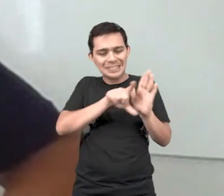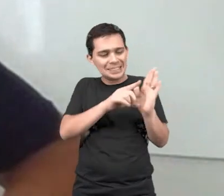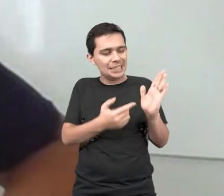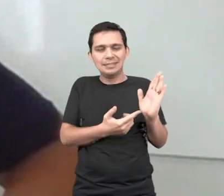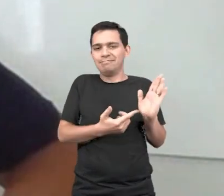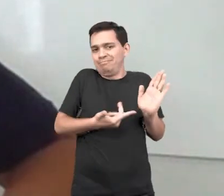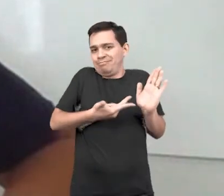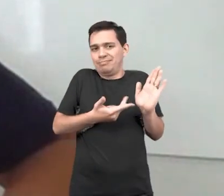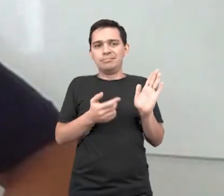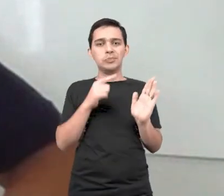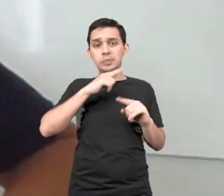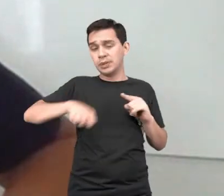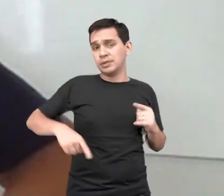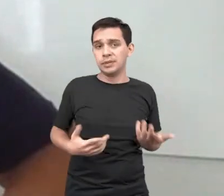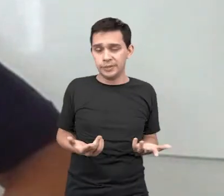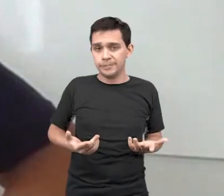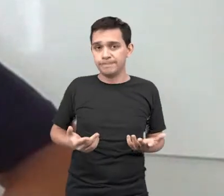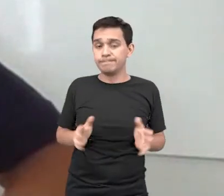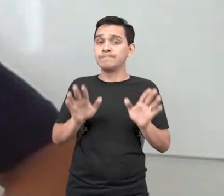ilegal.